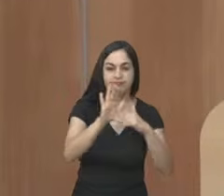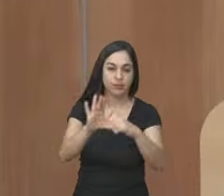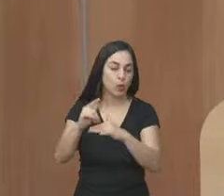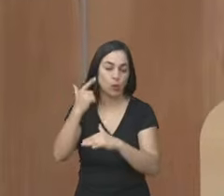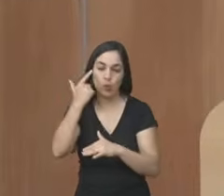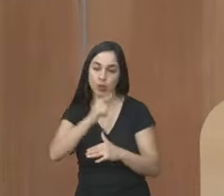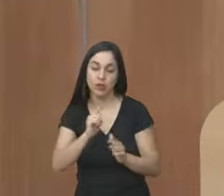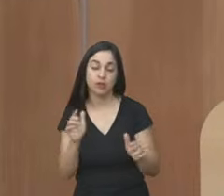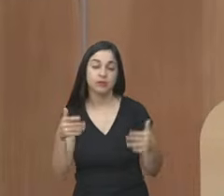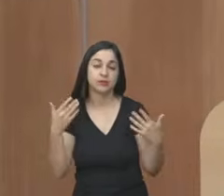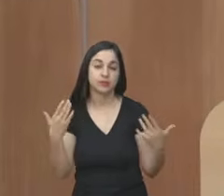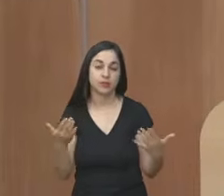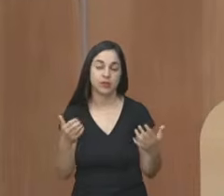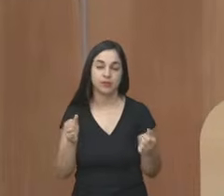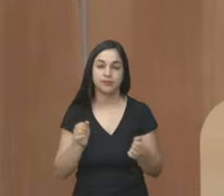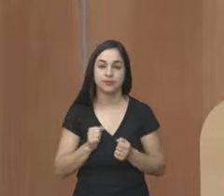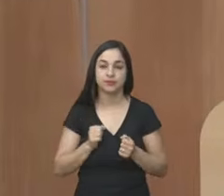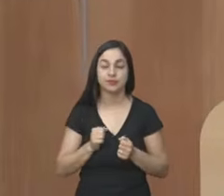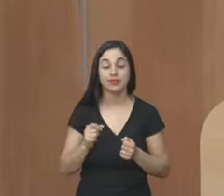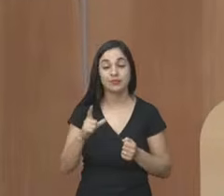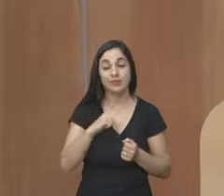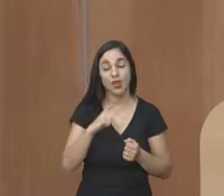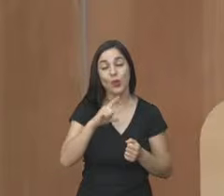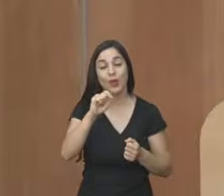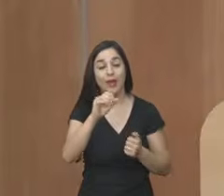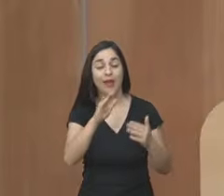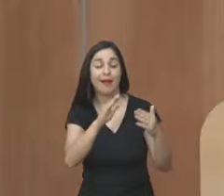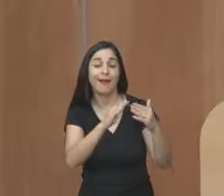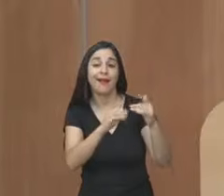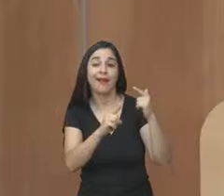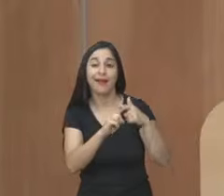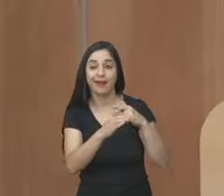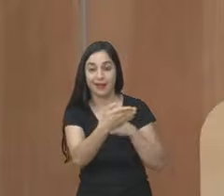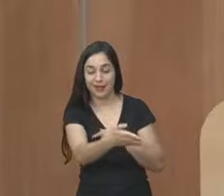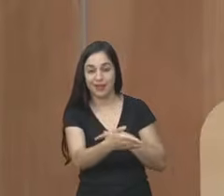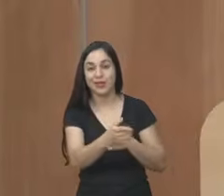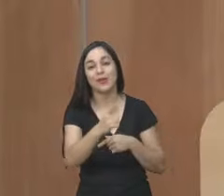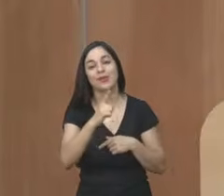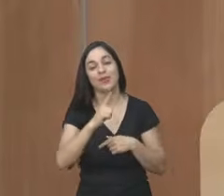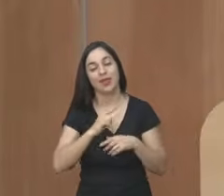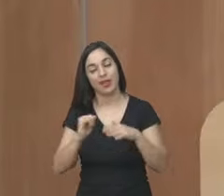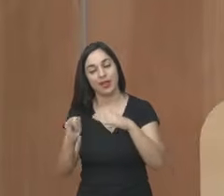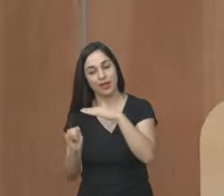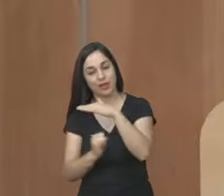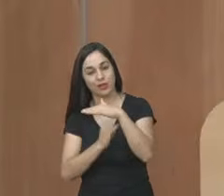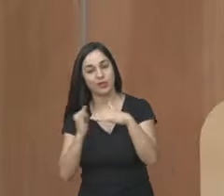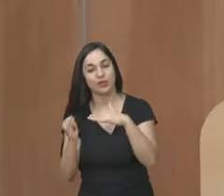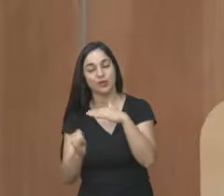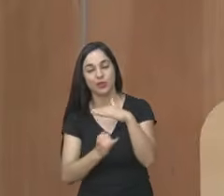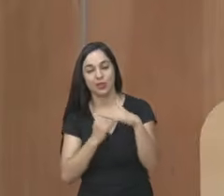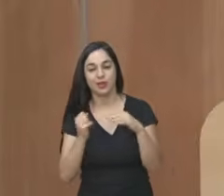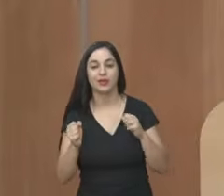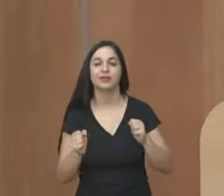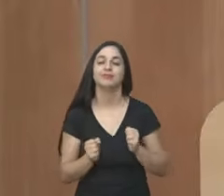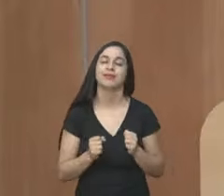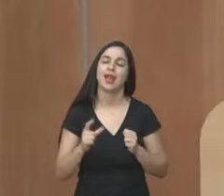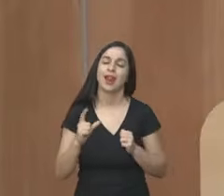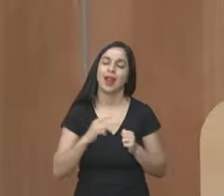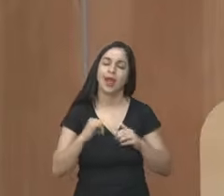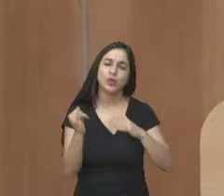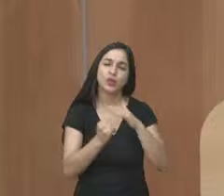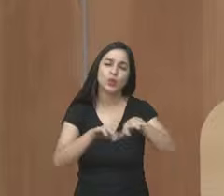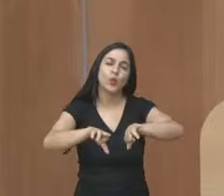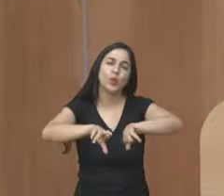pessoas. E ali está a igreja, ali está a casa de recuperação, ali estão